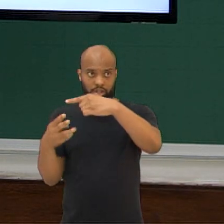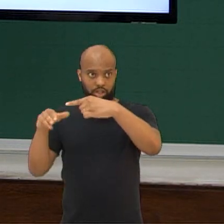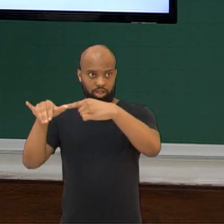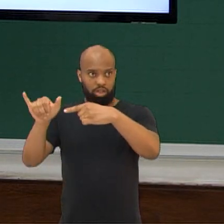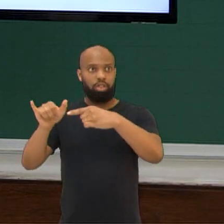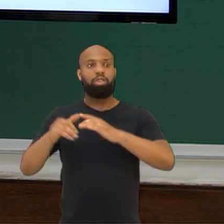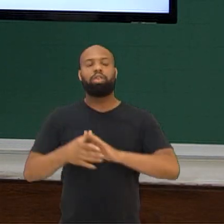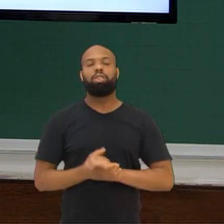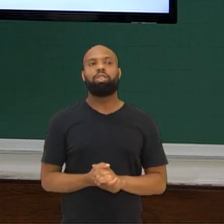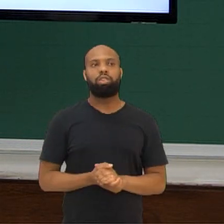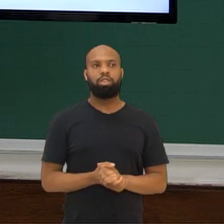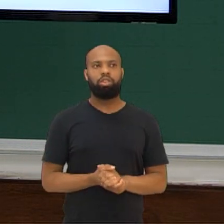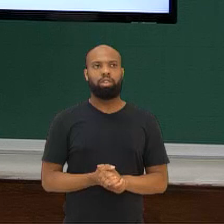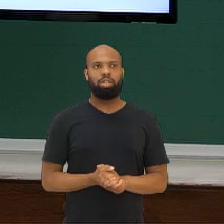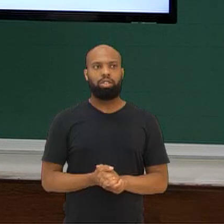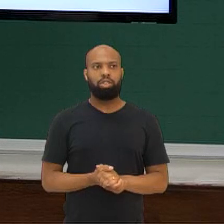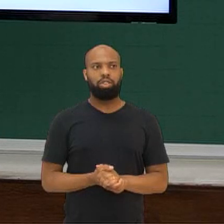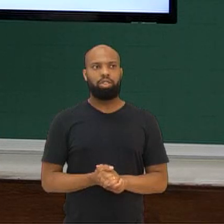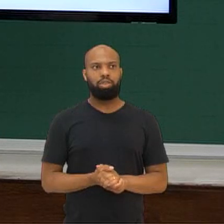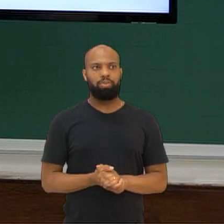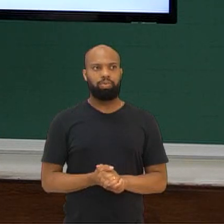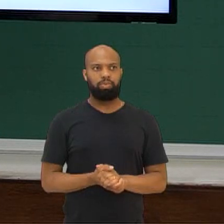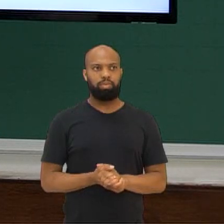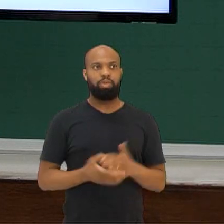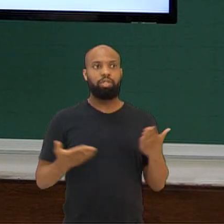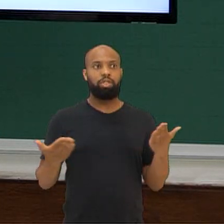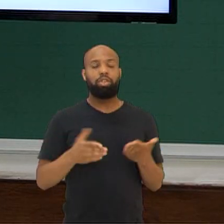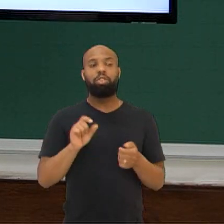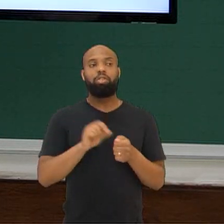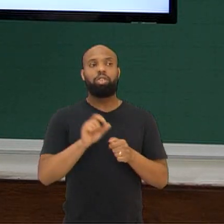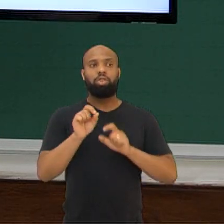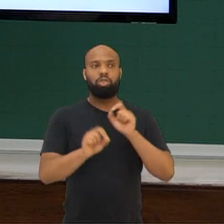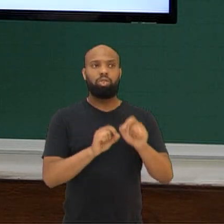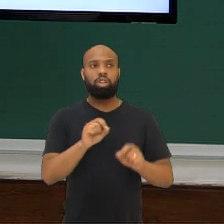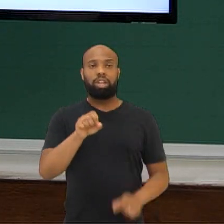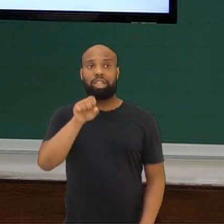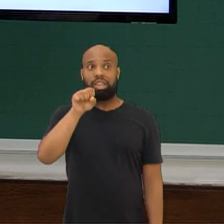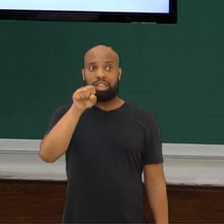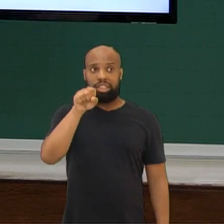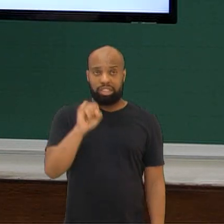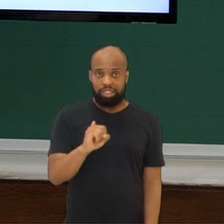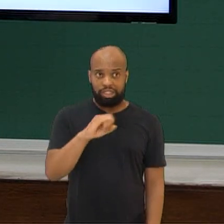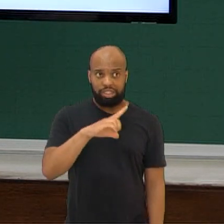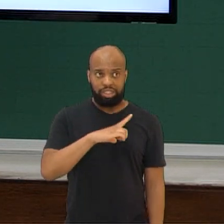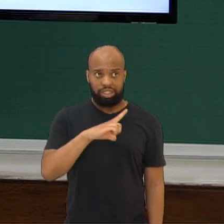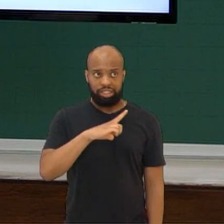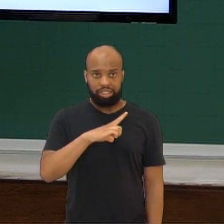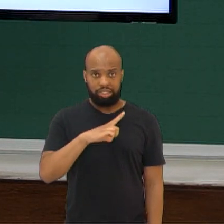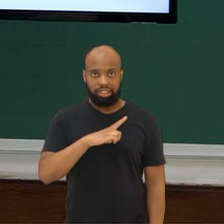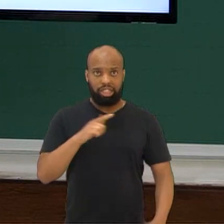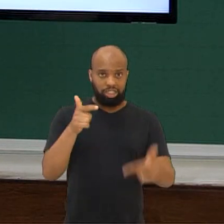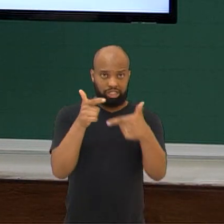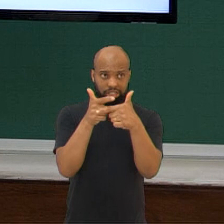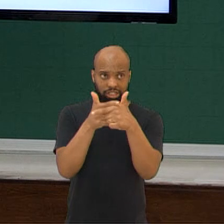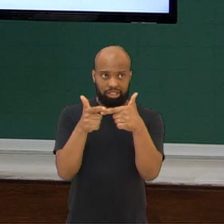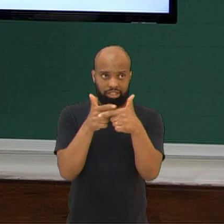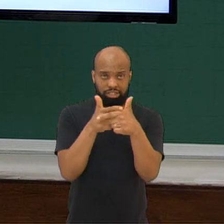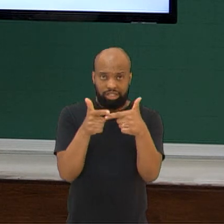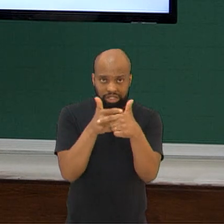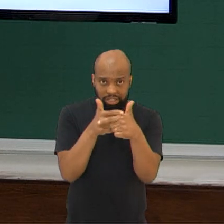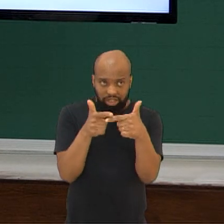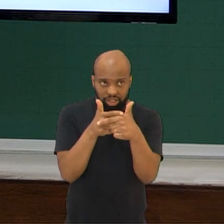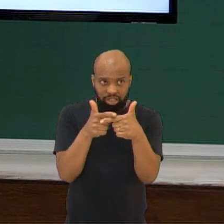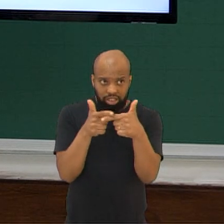no seguinte, eu já estava pulando aqui, pessoal, desculpa aí. Agora, o que eu posso fazer? Se aqui está dividindo, eu vou